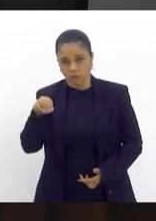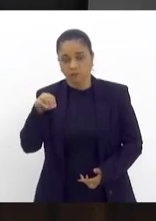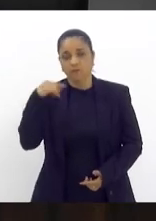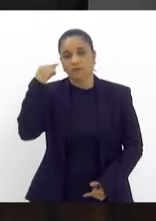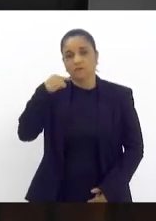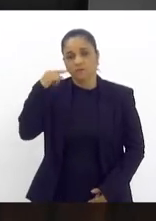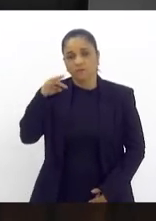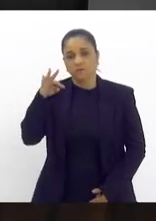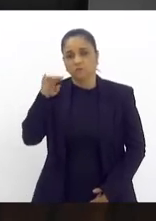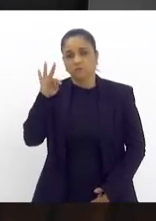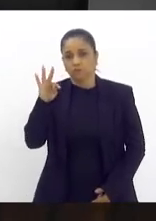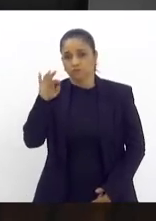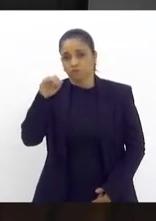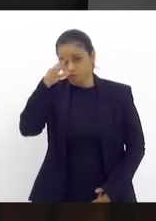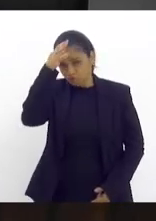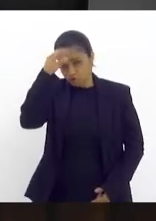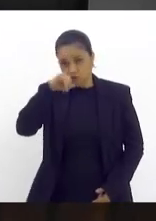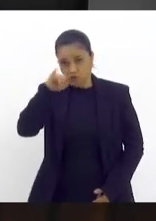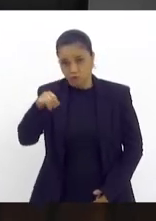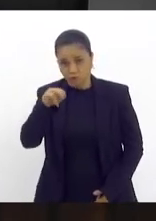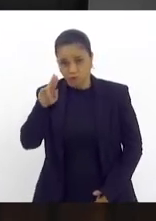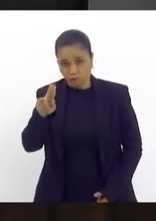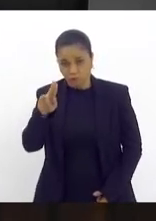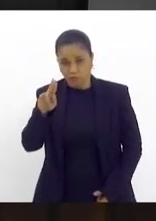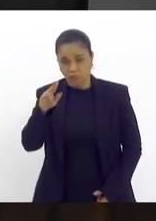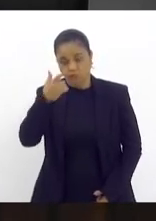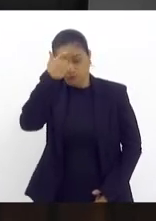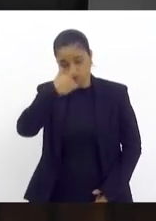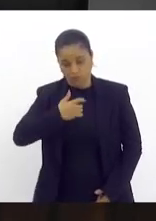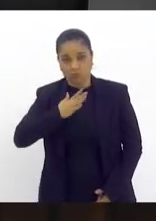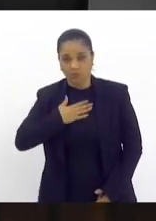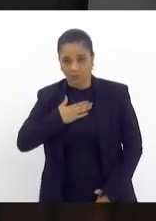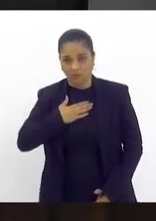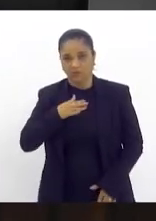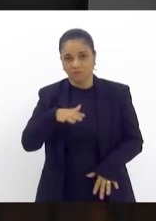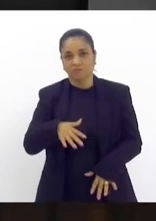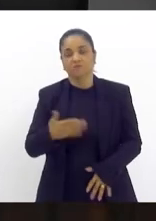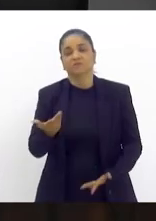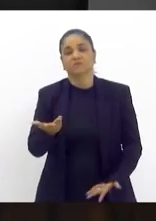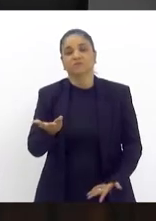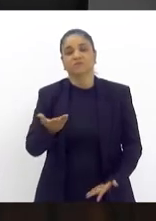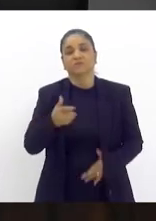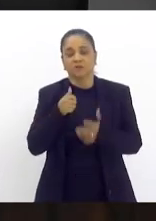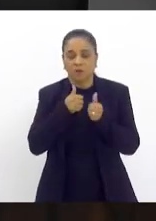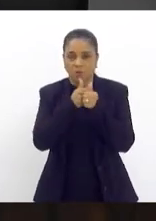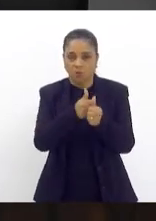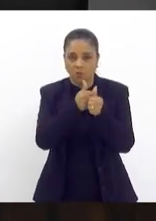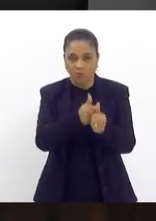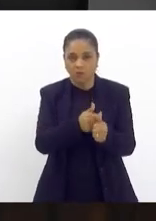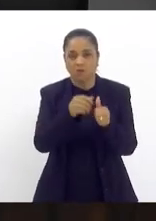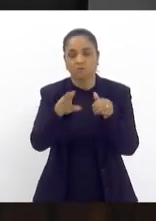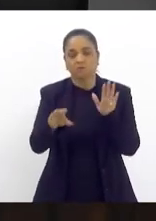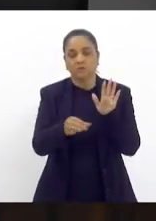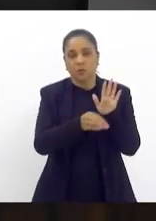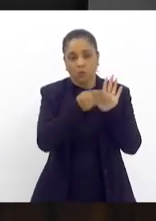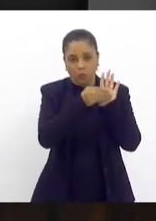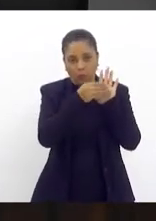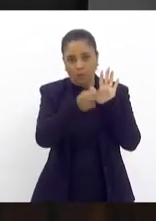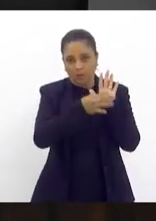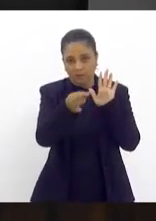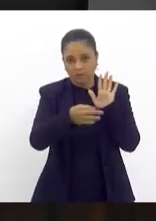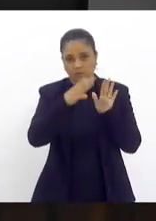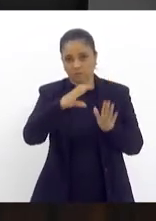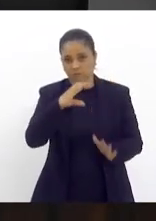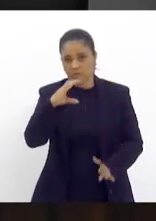Deputada Tia Ju, que agora preside, acompanha o parecer da CCJ.